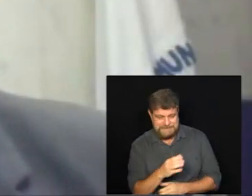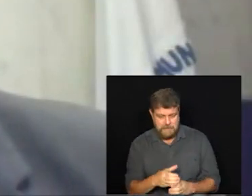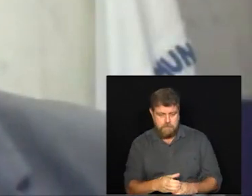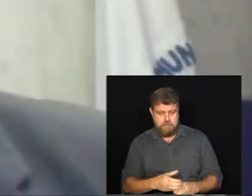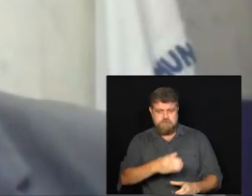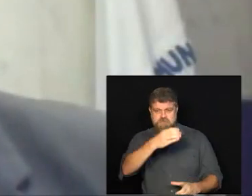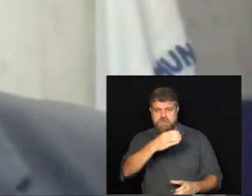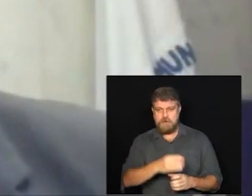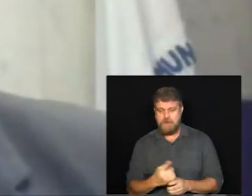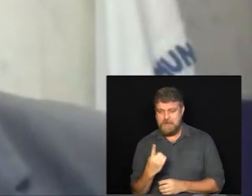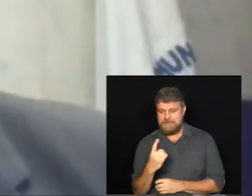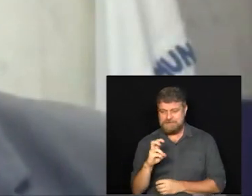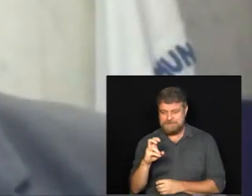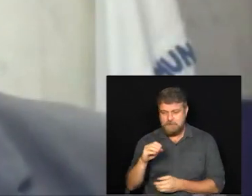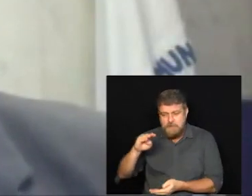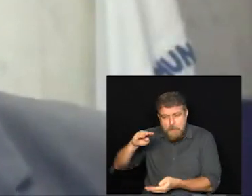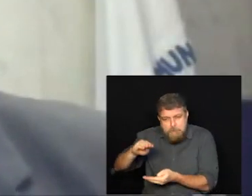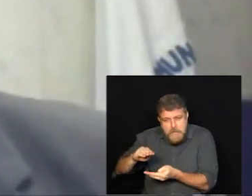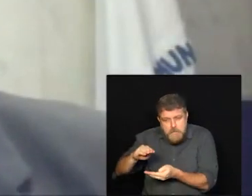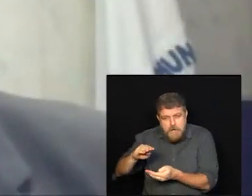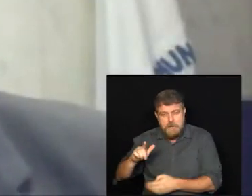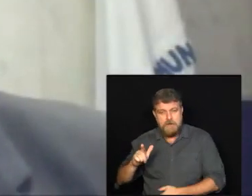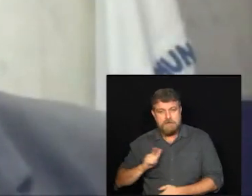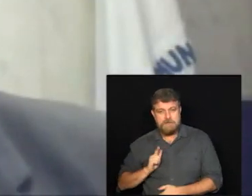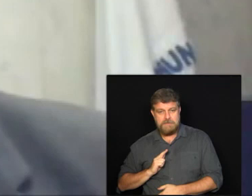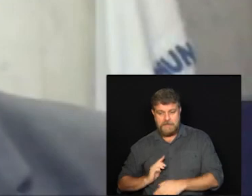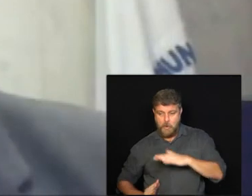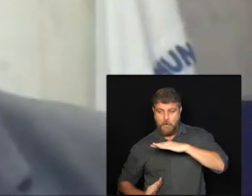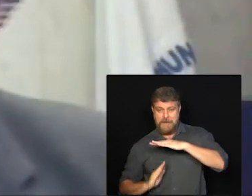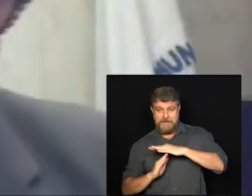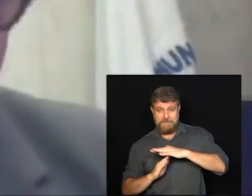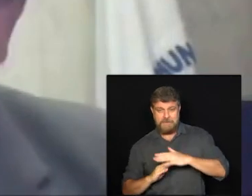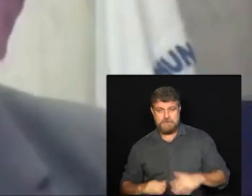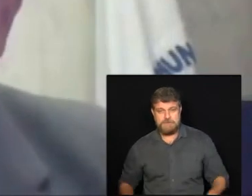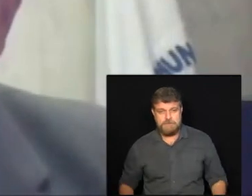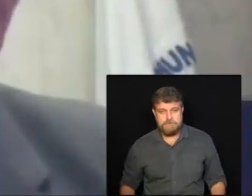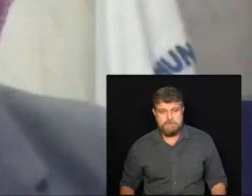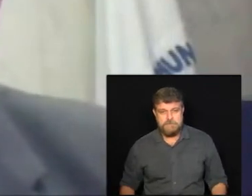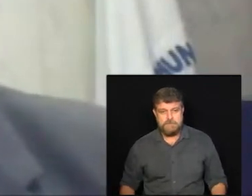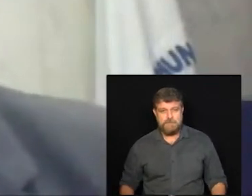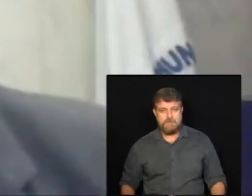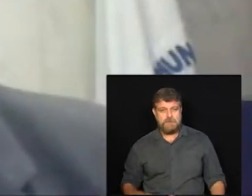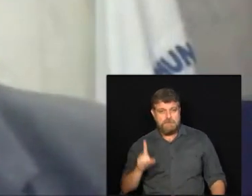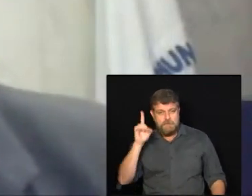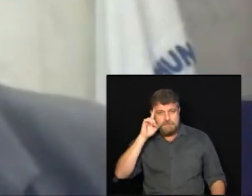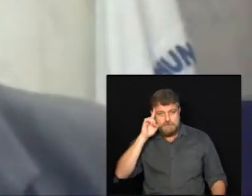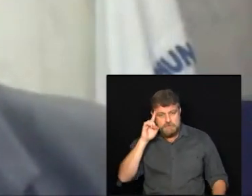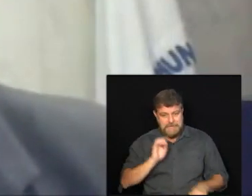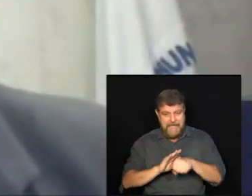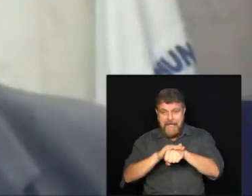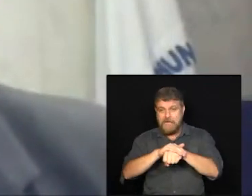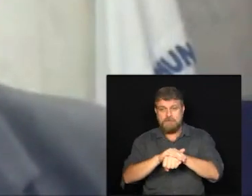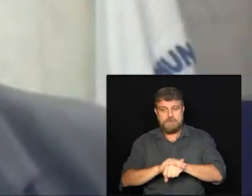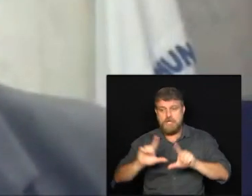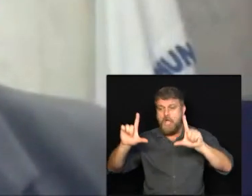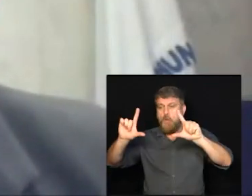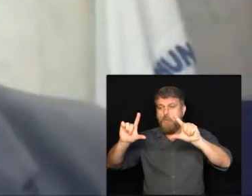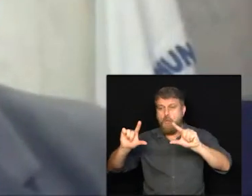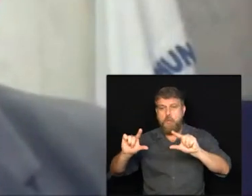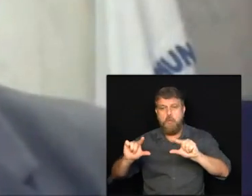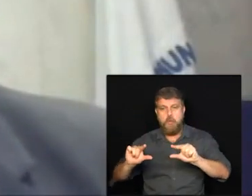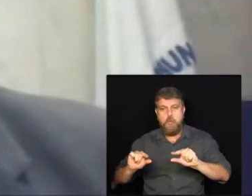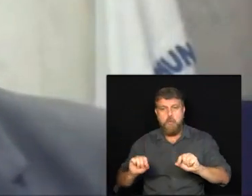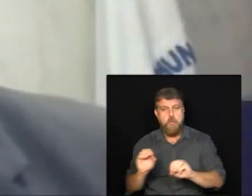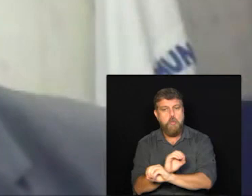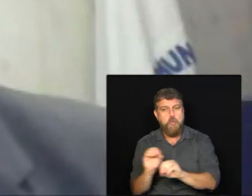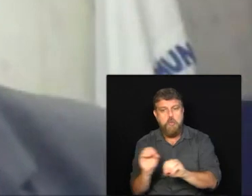e 150 dos menores. Chegou a um ponto que um dia carregou de manhã, no fim da noite já não tinha mais oxigênio.